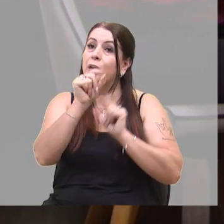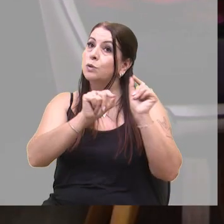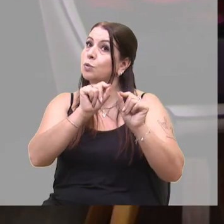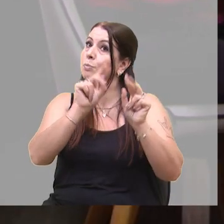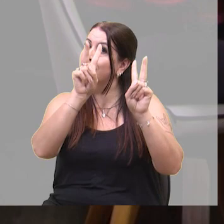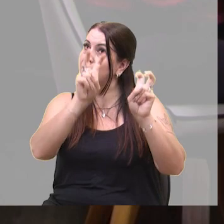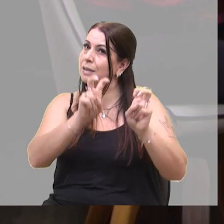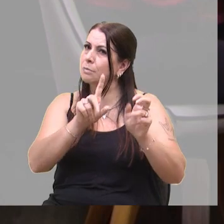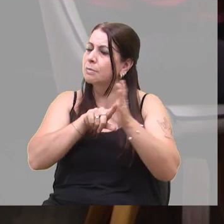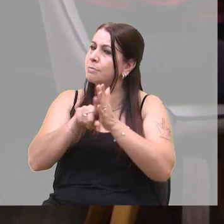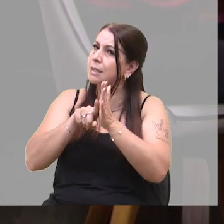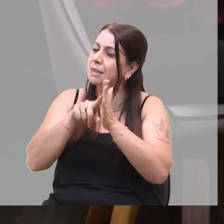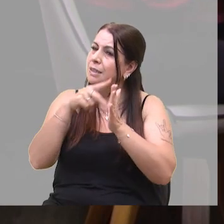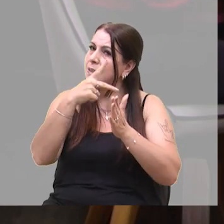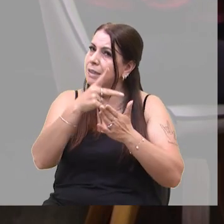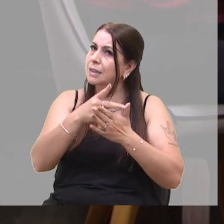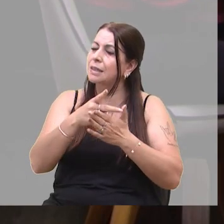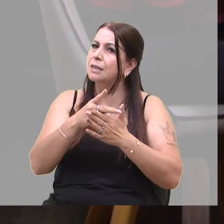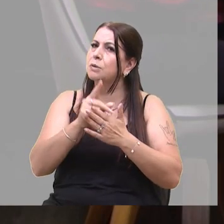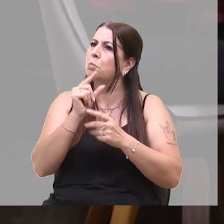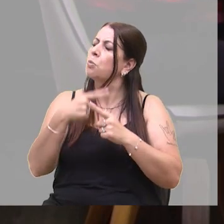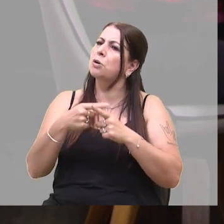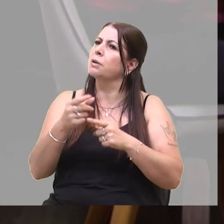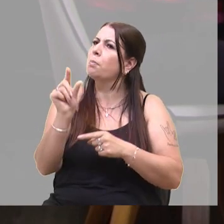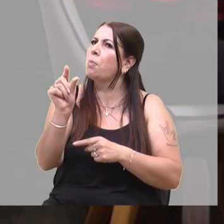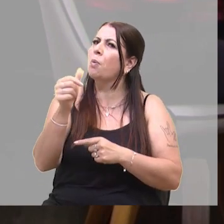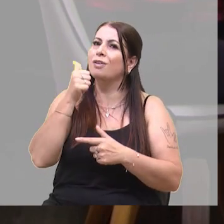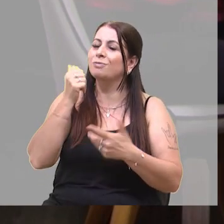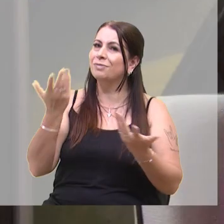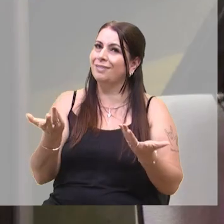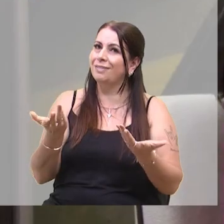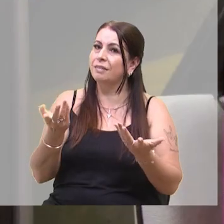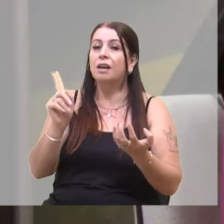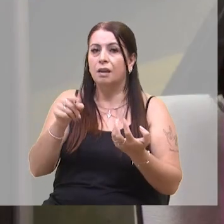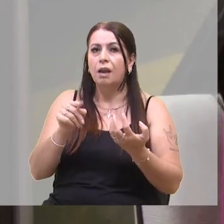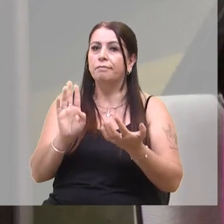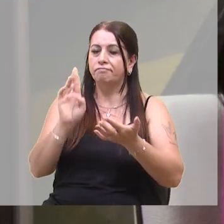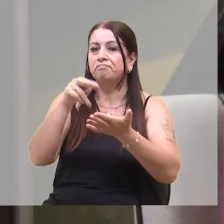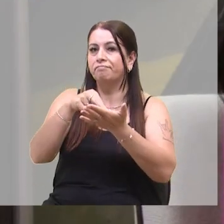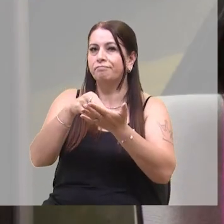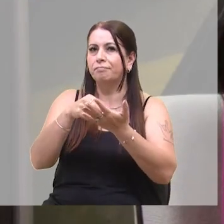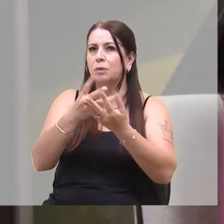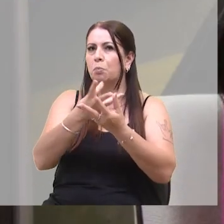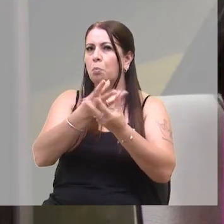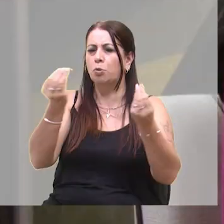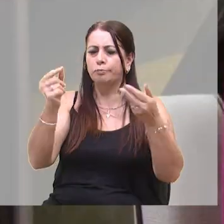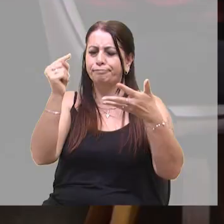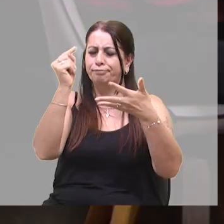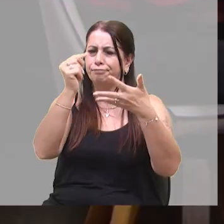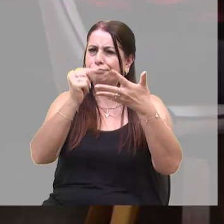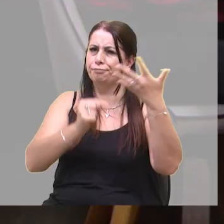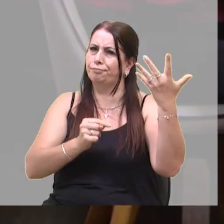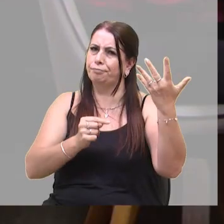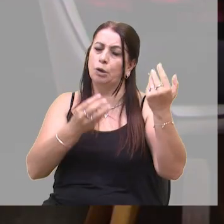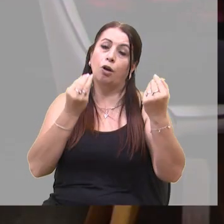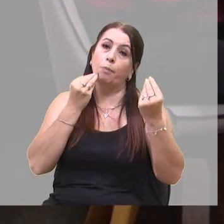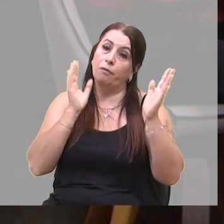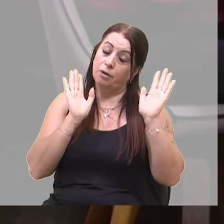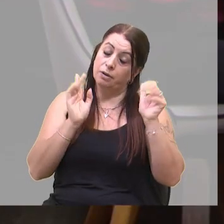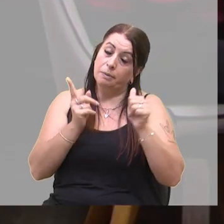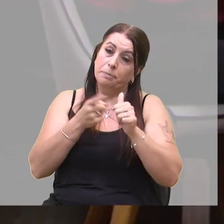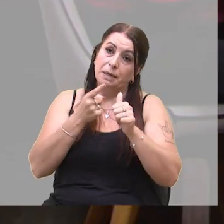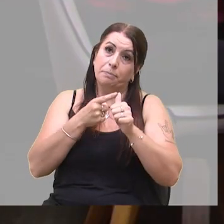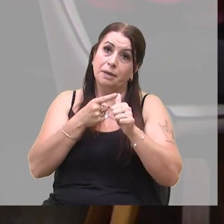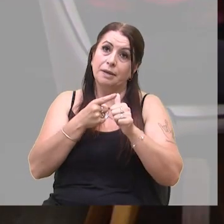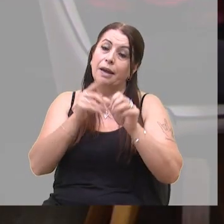aqui, Marisa Fórmula, tem um livro, né, em que ela trata justamente sobre esse tema, uma pesquisa dela, porque em que ela fala por que somos poucas.